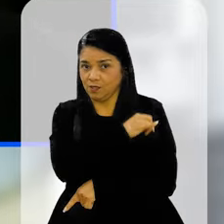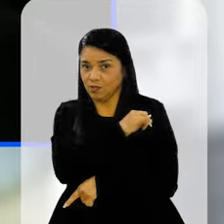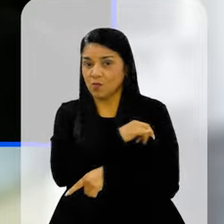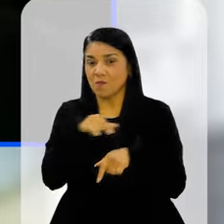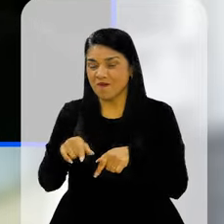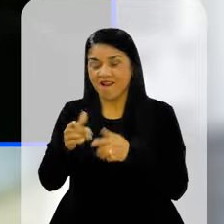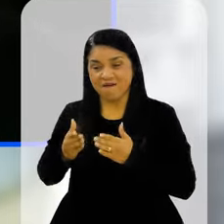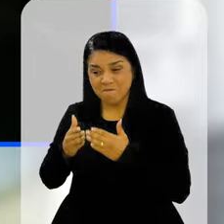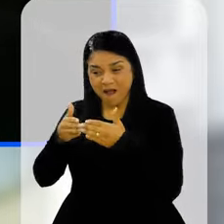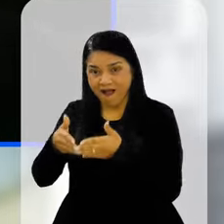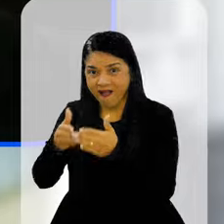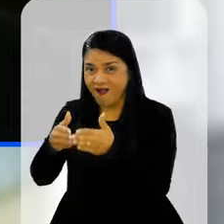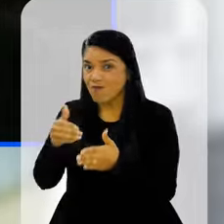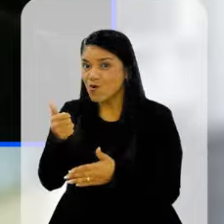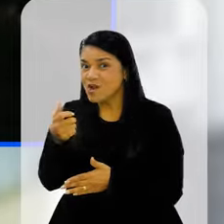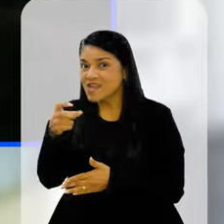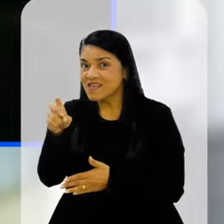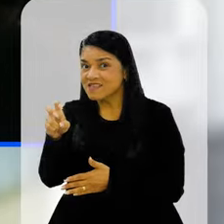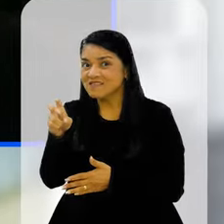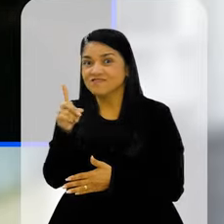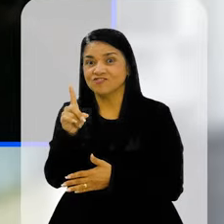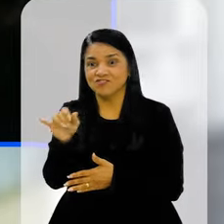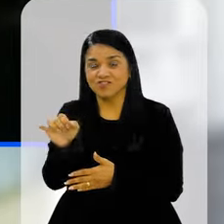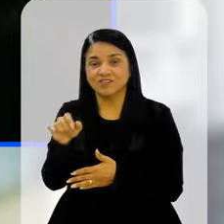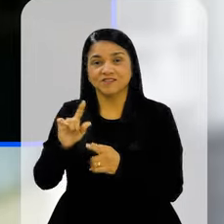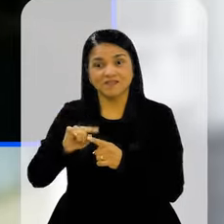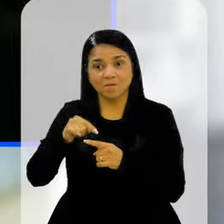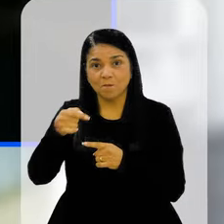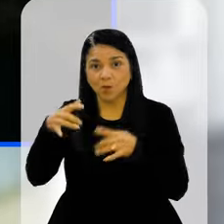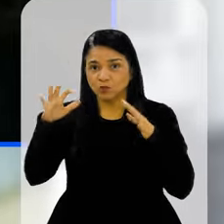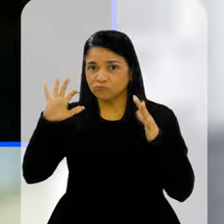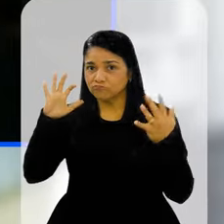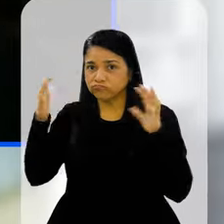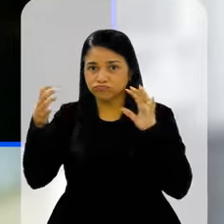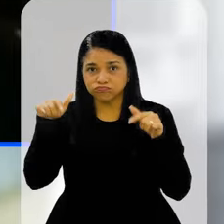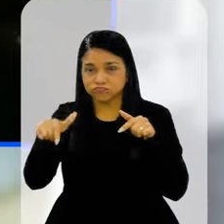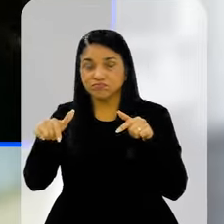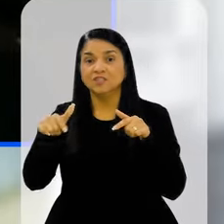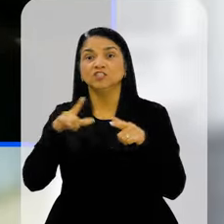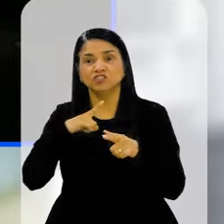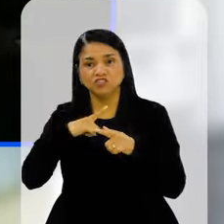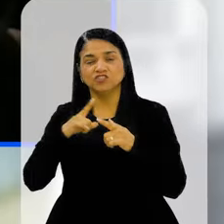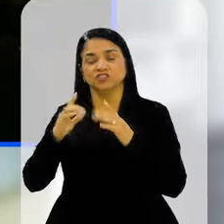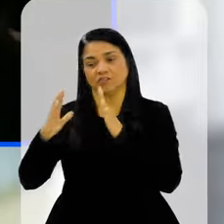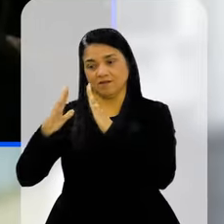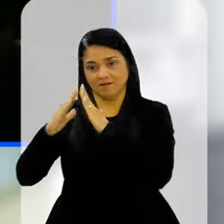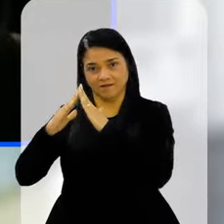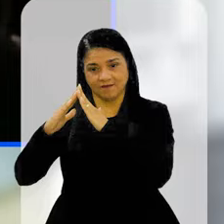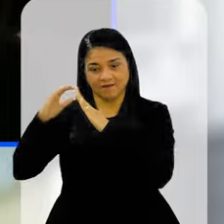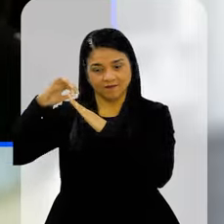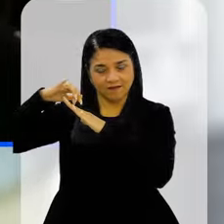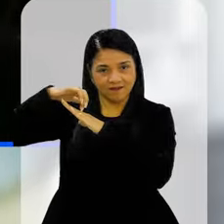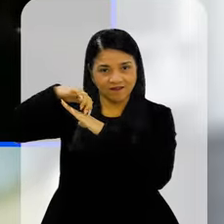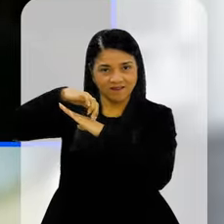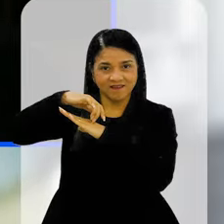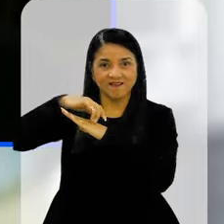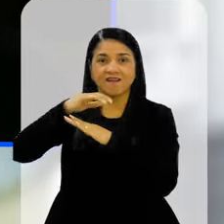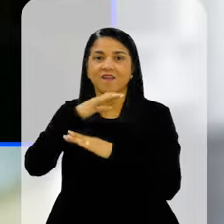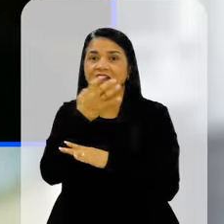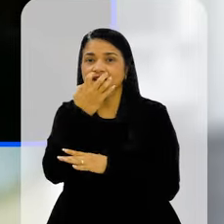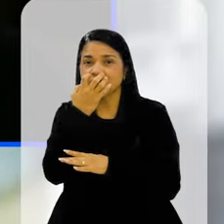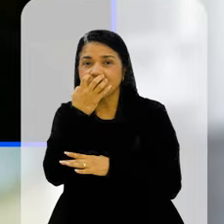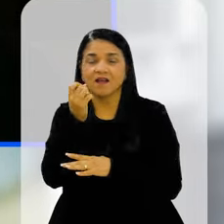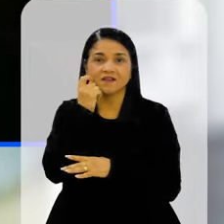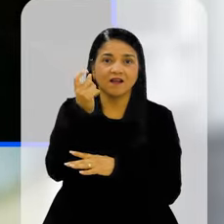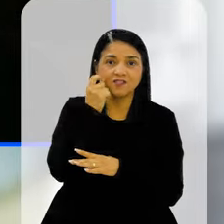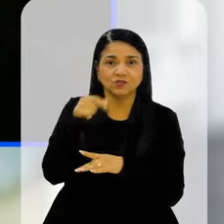muitas coisas aqui no Rio de Janeiro, mas lá a gente foi andar com o barco 15 dias depois, a água estava no telhado ainda tinha animal no telhado, e gente